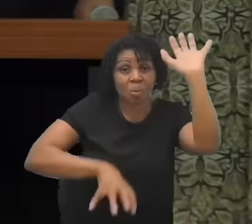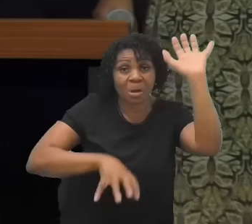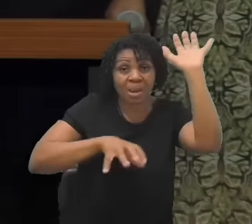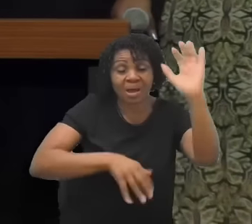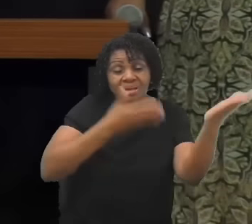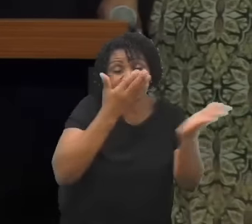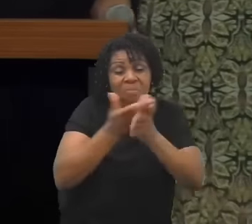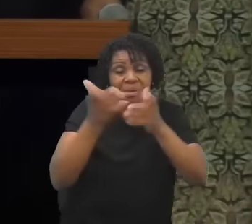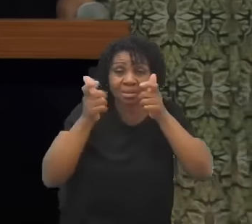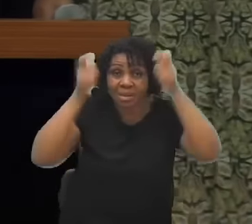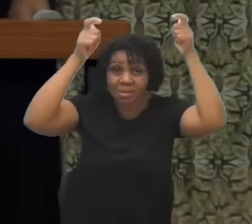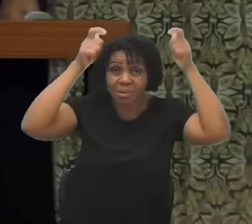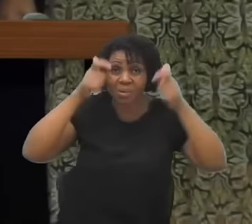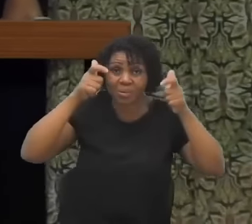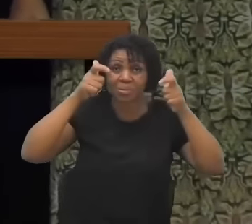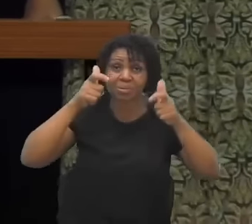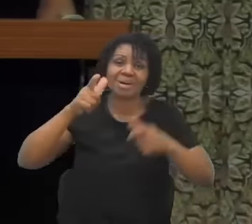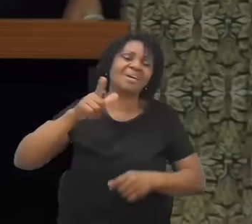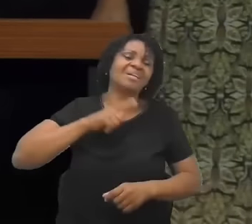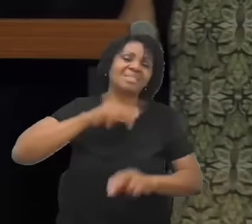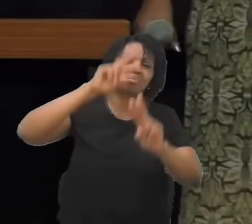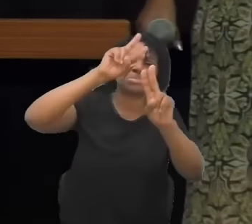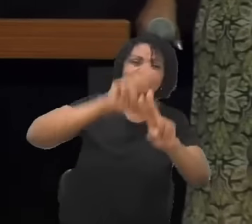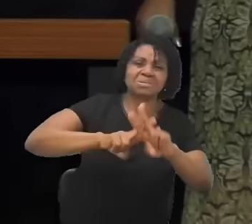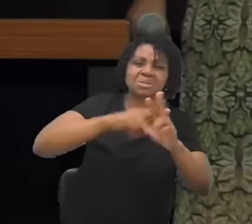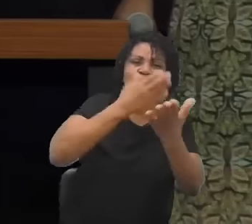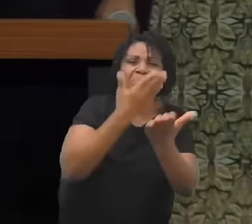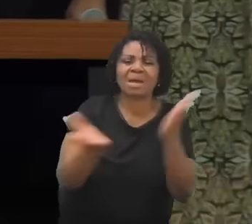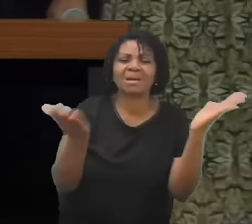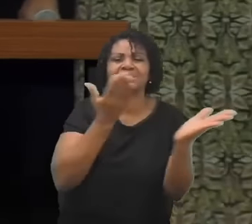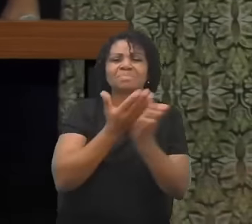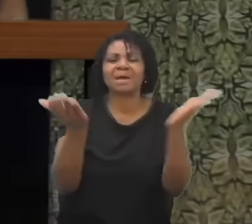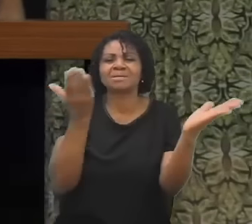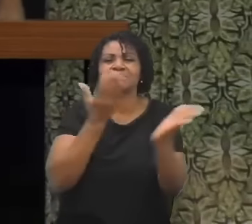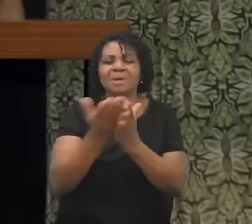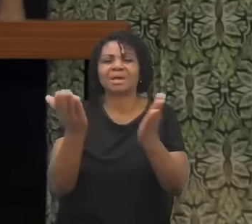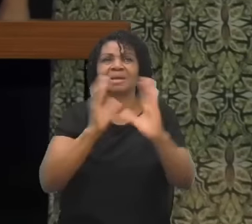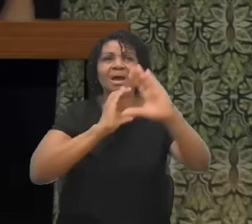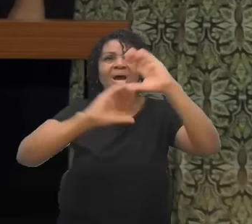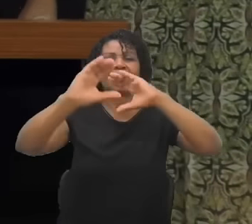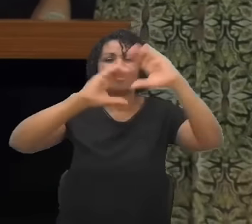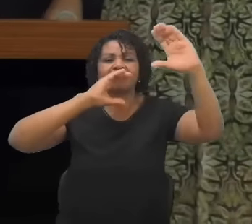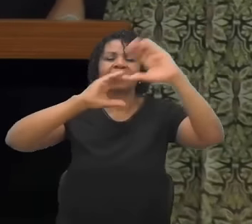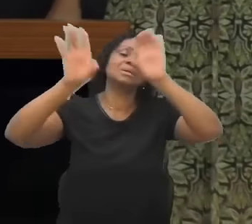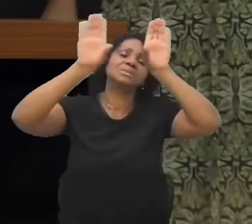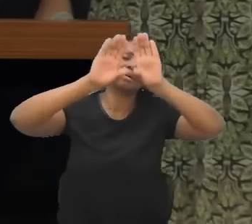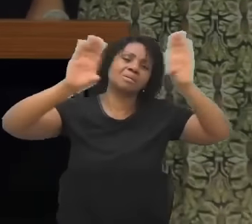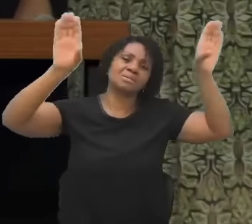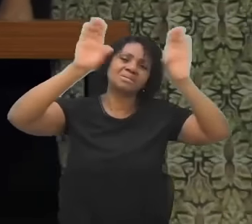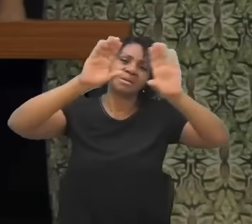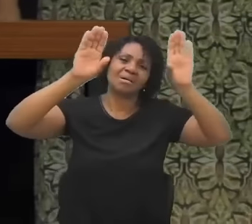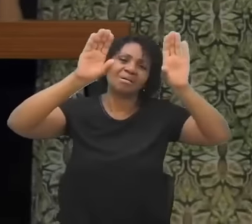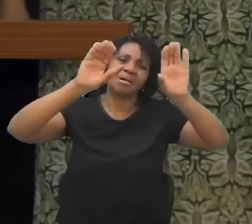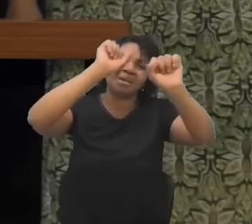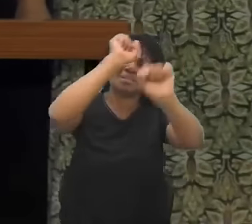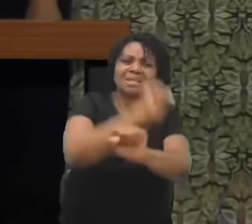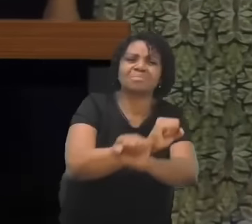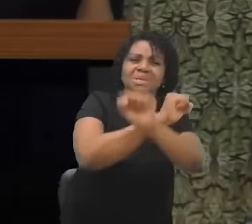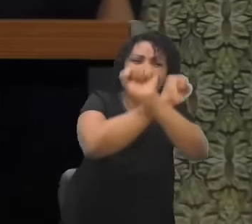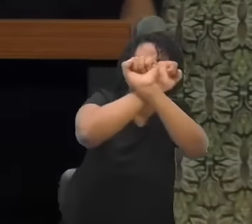perdeu a coroa. Tem prisões que fazem você perder a tua comunicação com o céu. Tem prisões que fazem